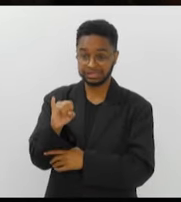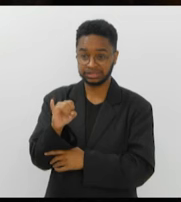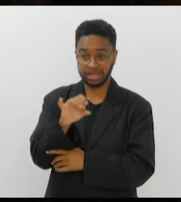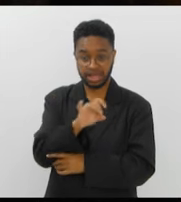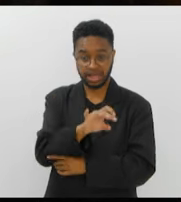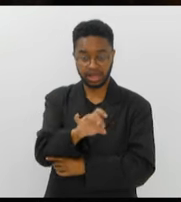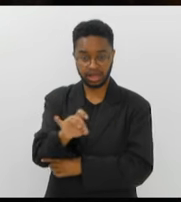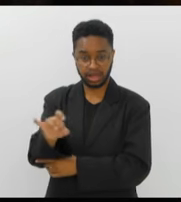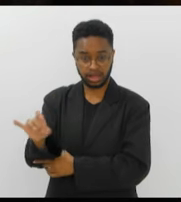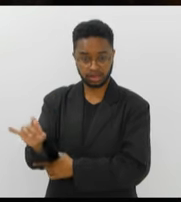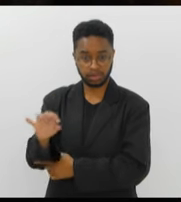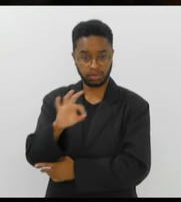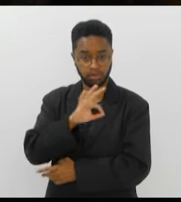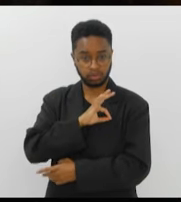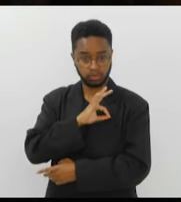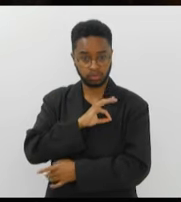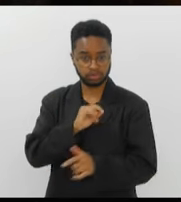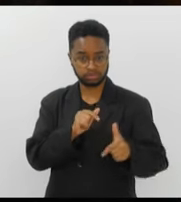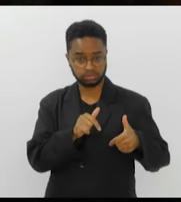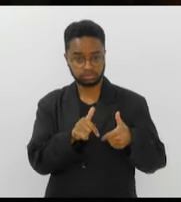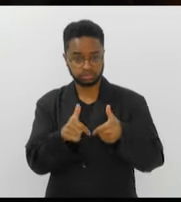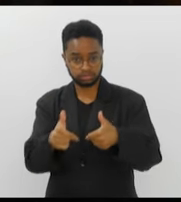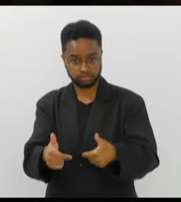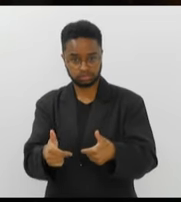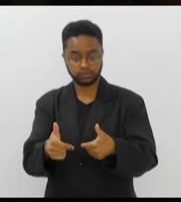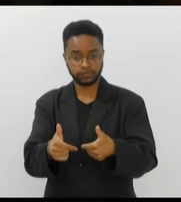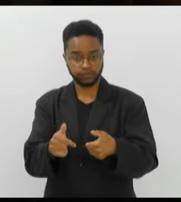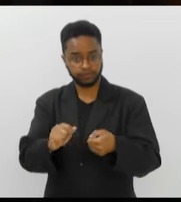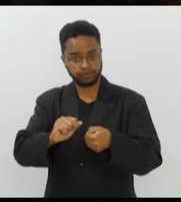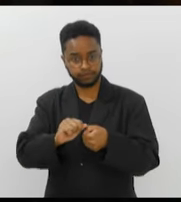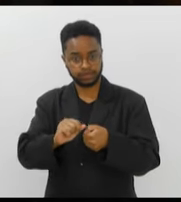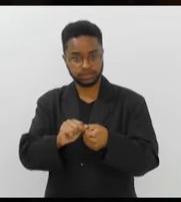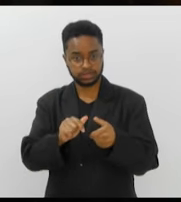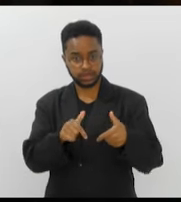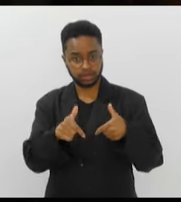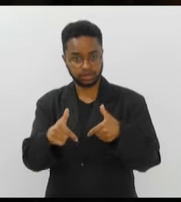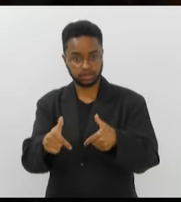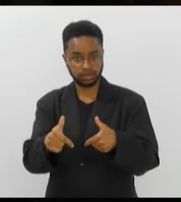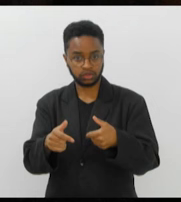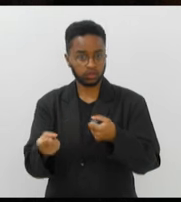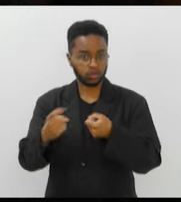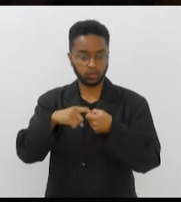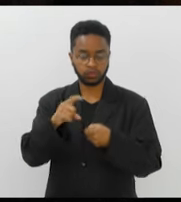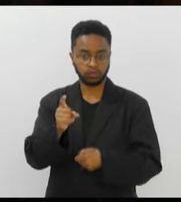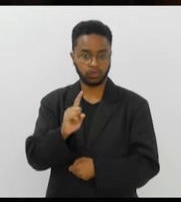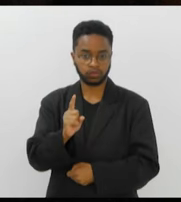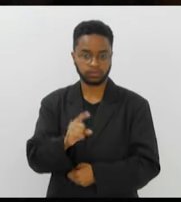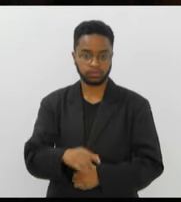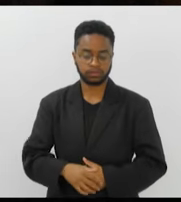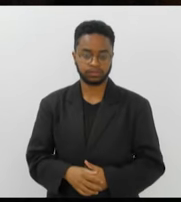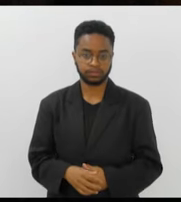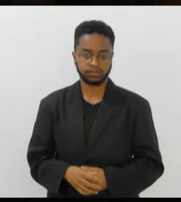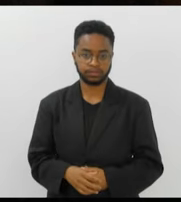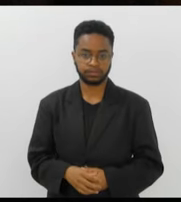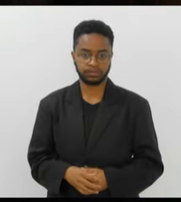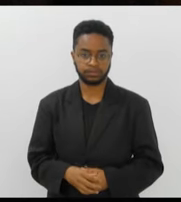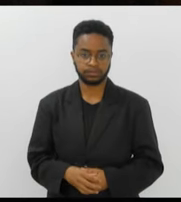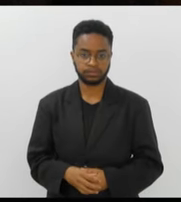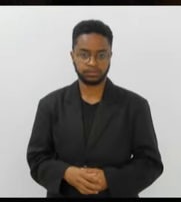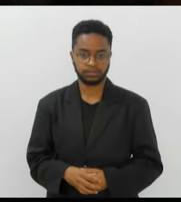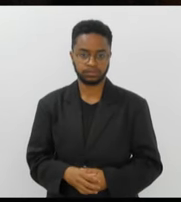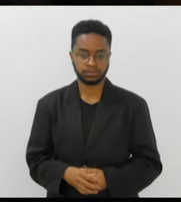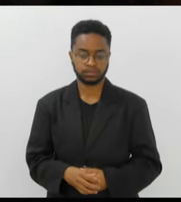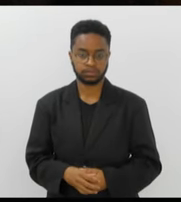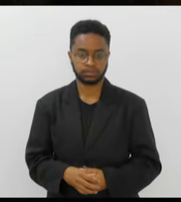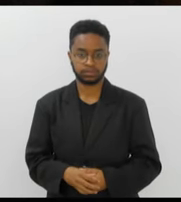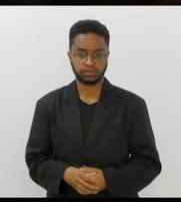batalhão fizer o seu dever de casa, não voltará a barricada. Eu sou